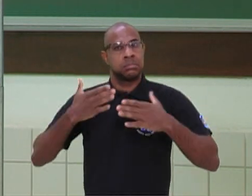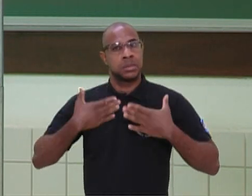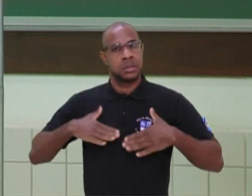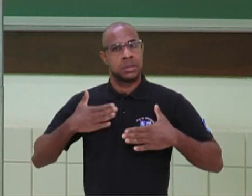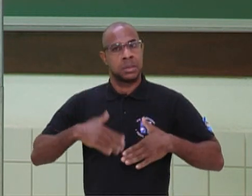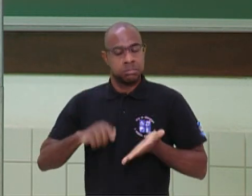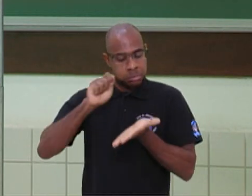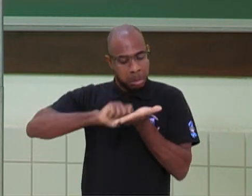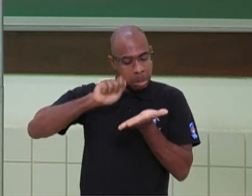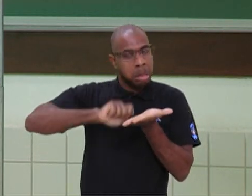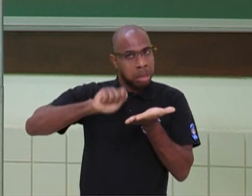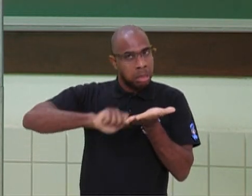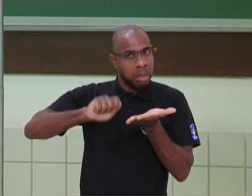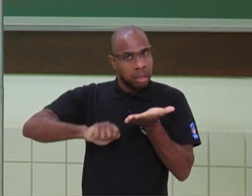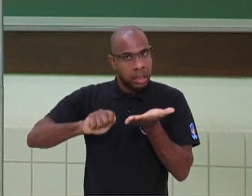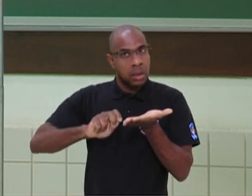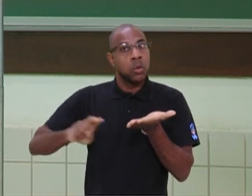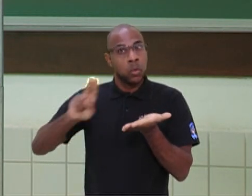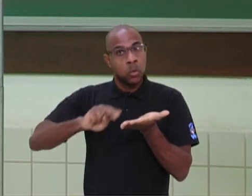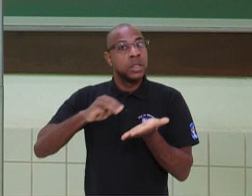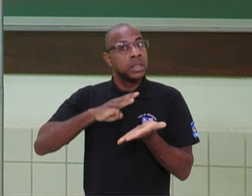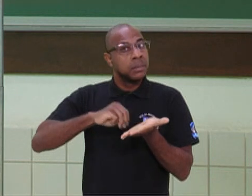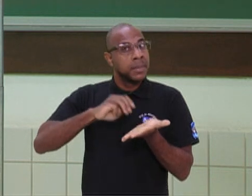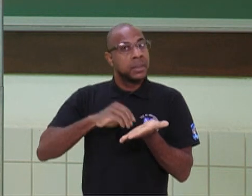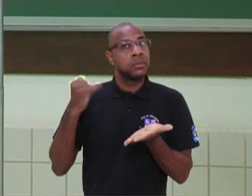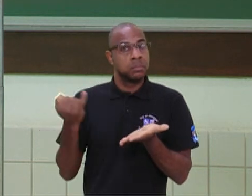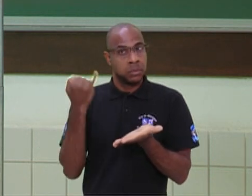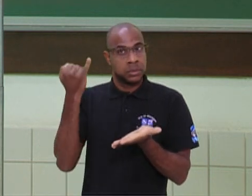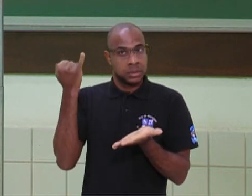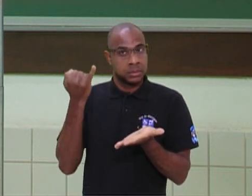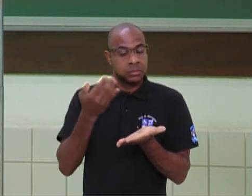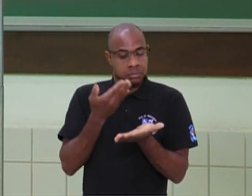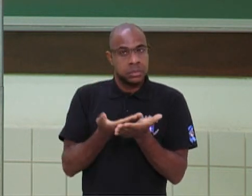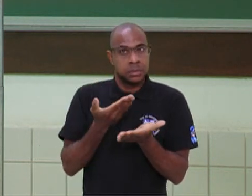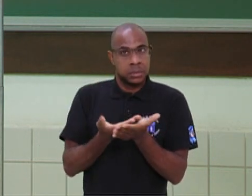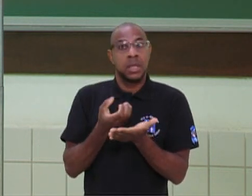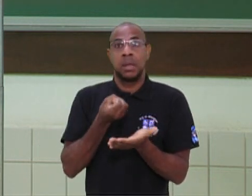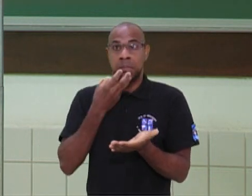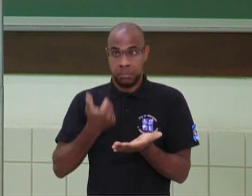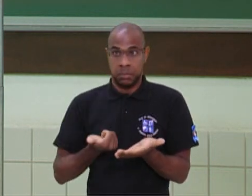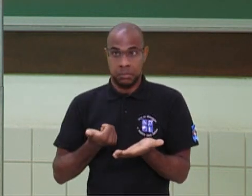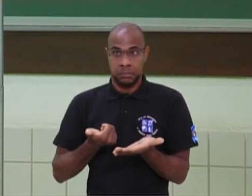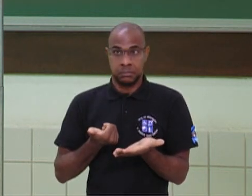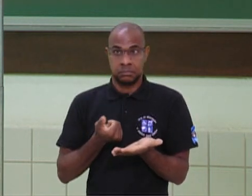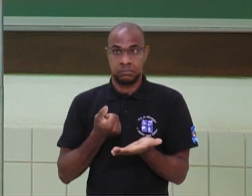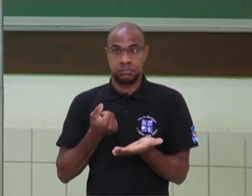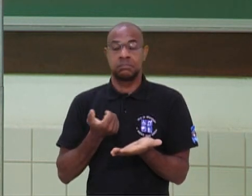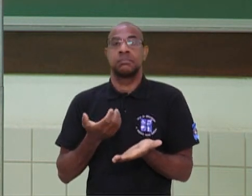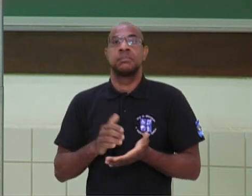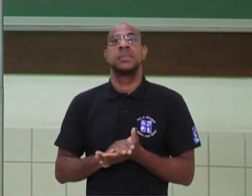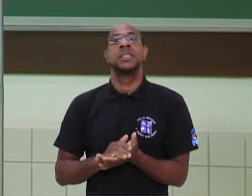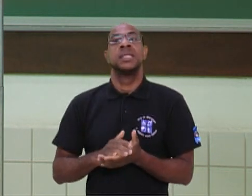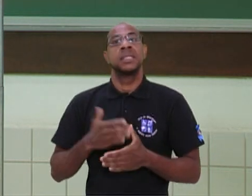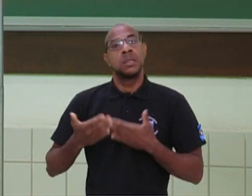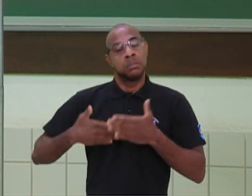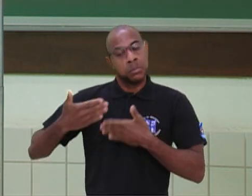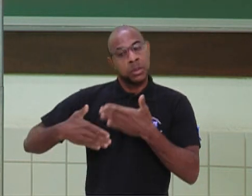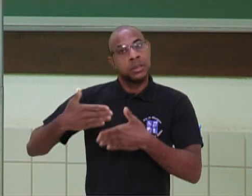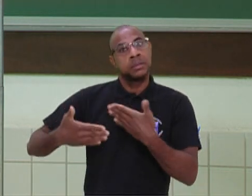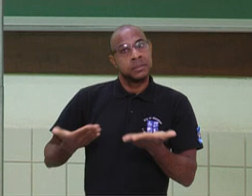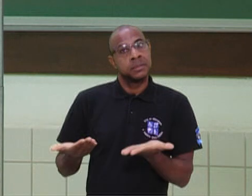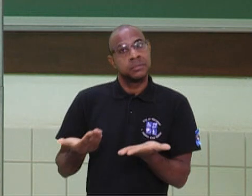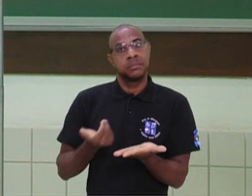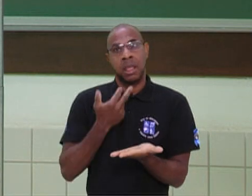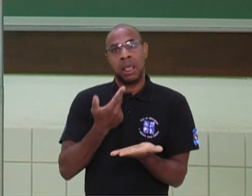tome nota, use este método de estudo, que ele, além de ser eficiente na aquisição de línguas, no processo de aquisição de